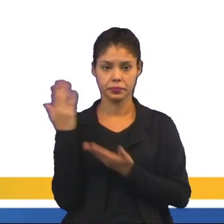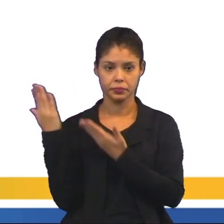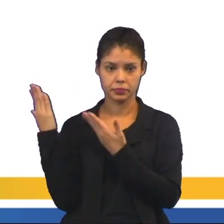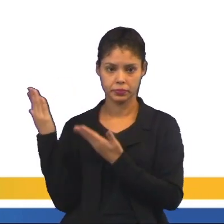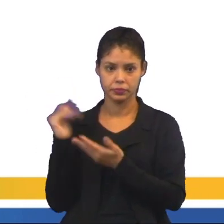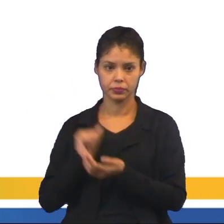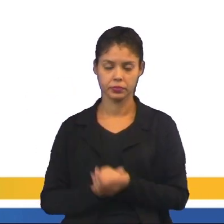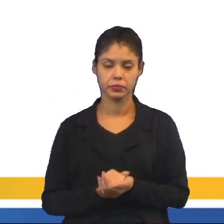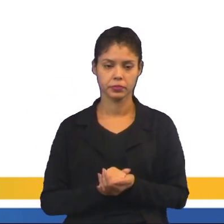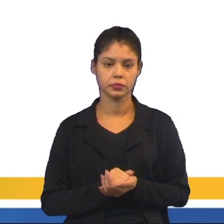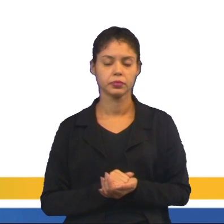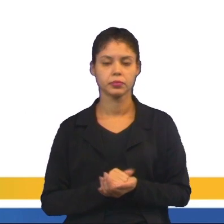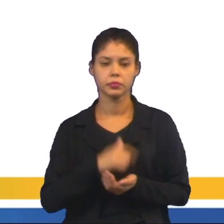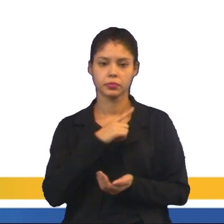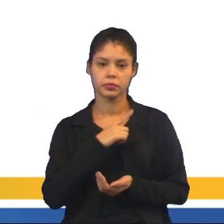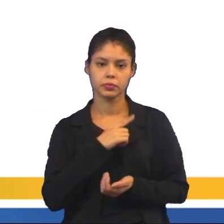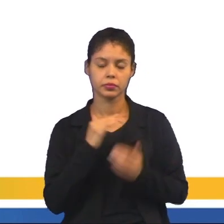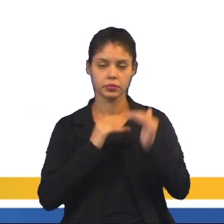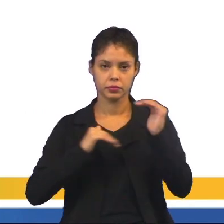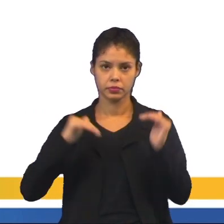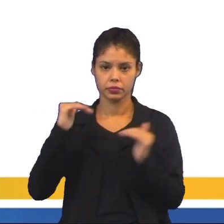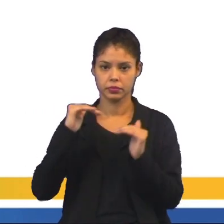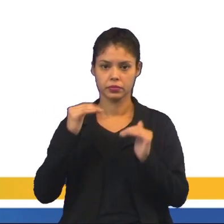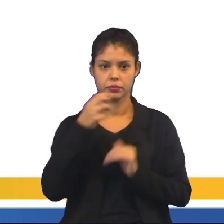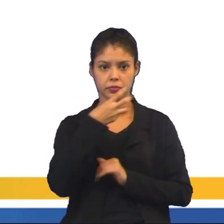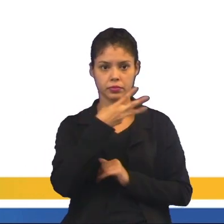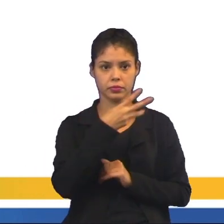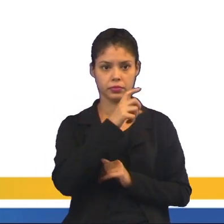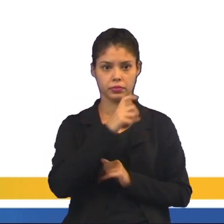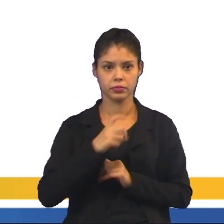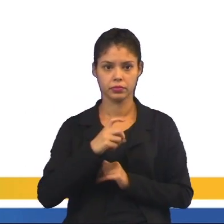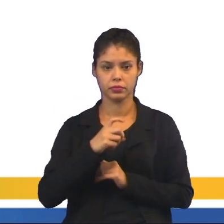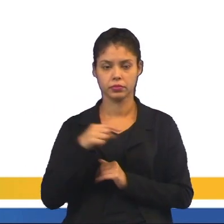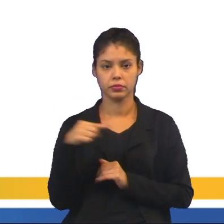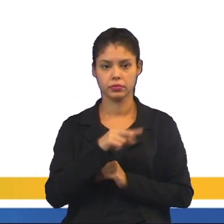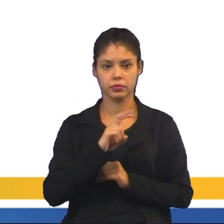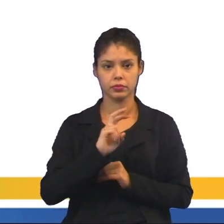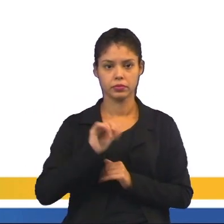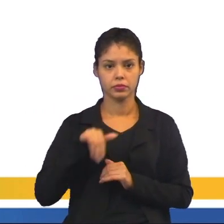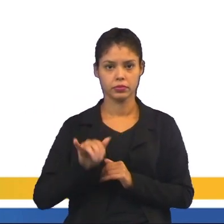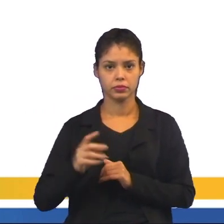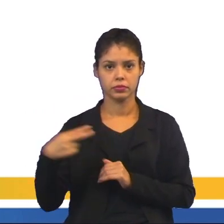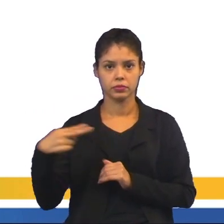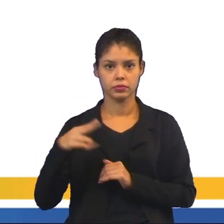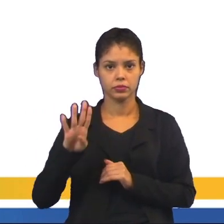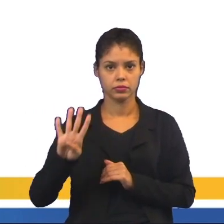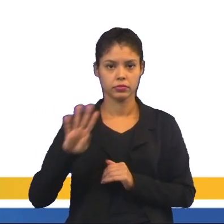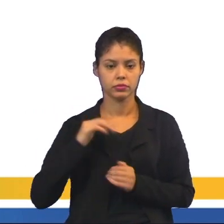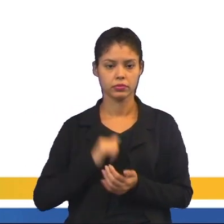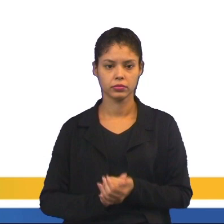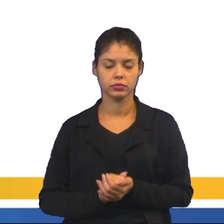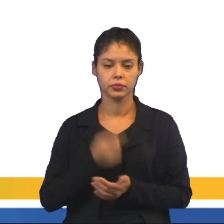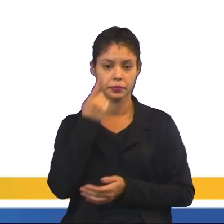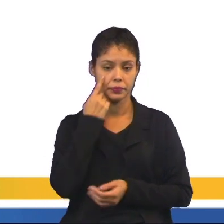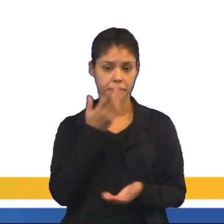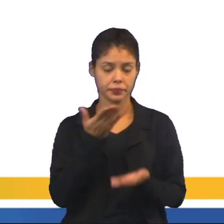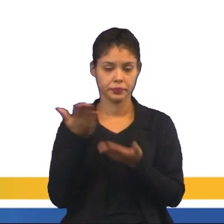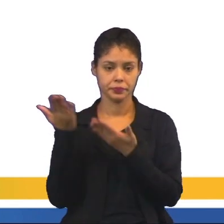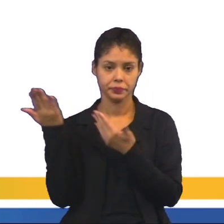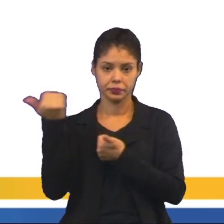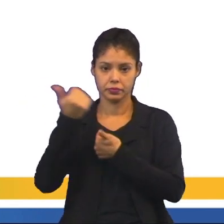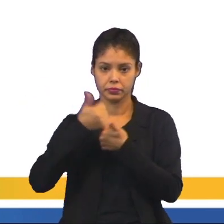2, a minha parte 2 vai ser aquela de cima, 3x menos 5y igual a 4. Então, observe ali que eu